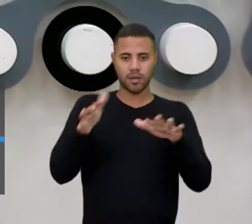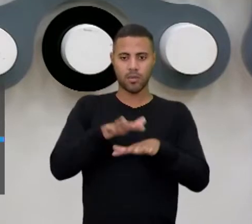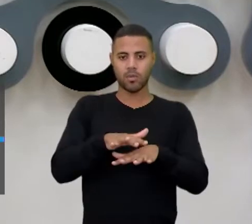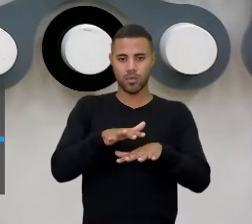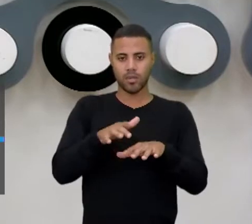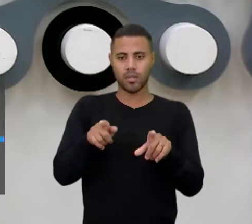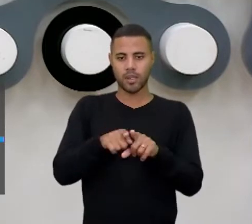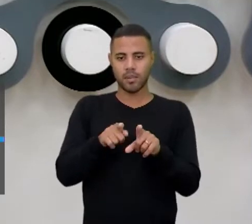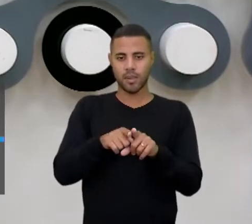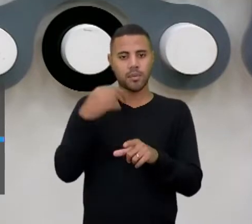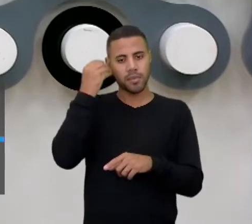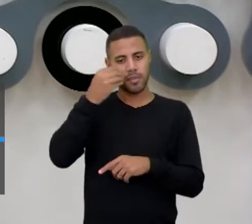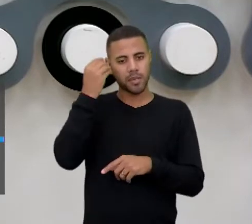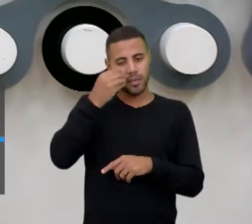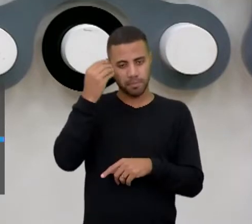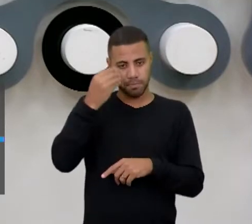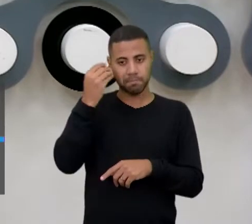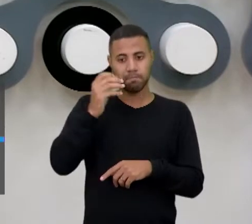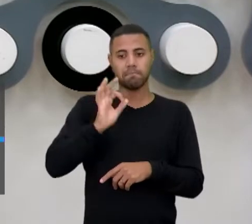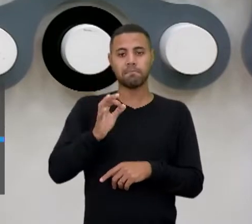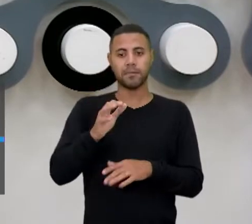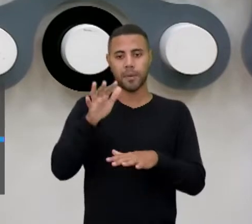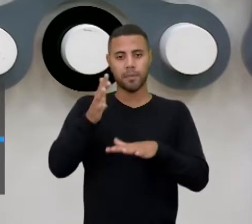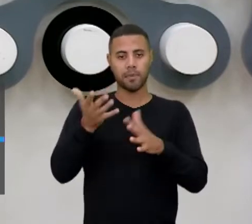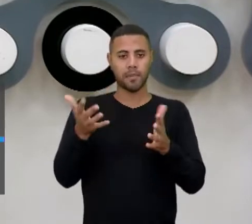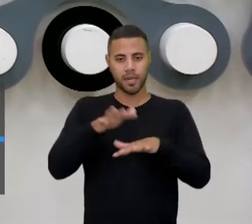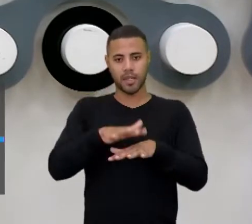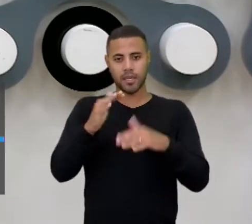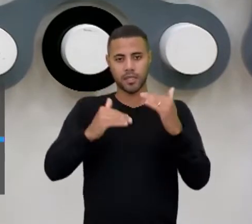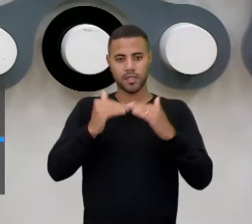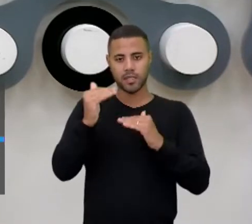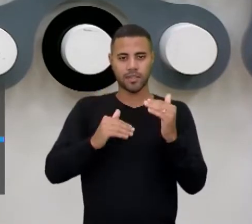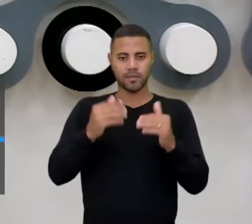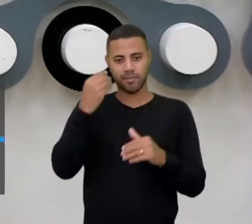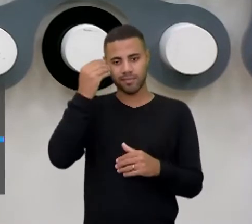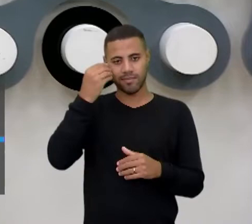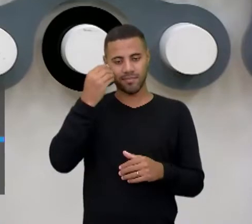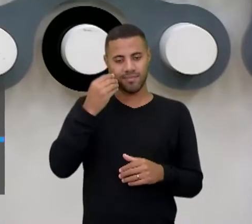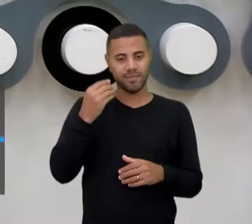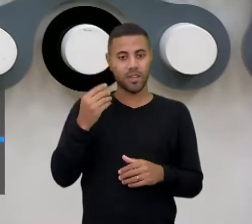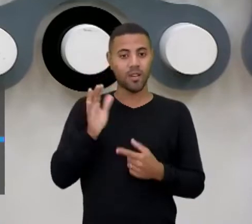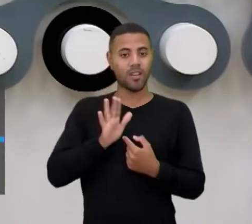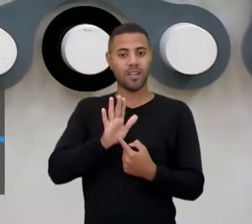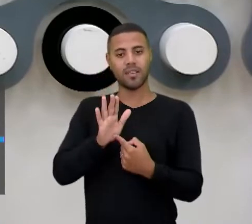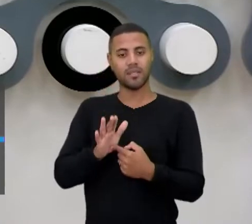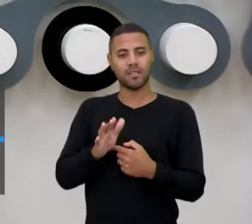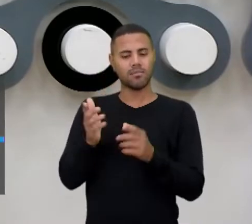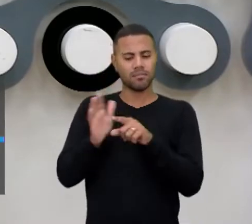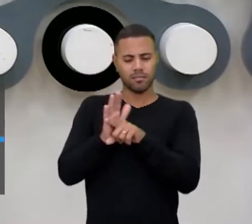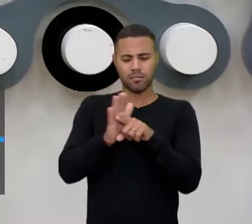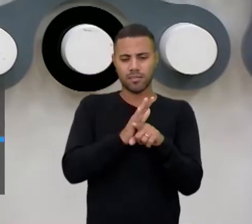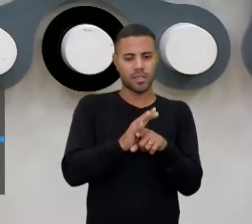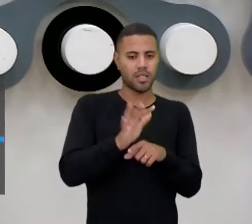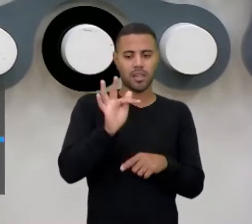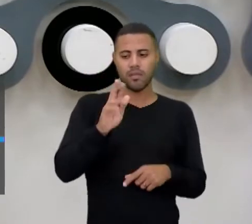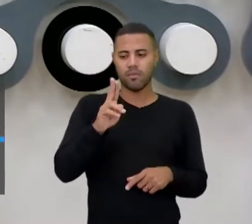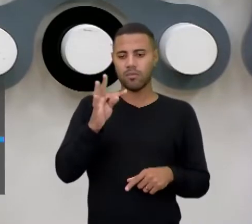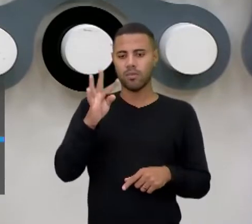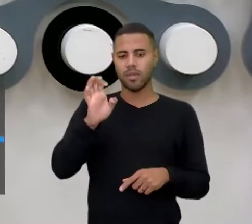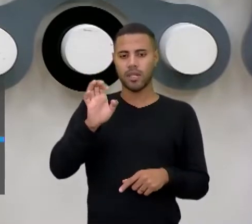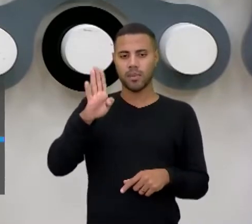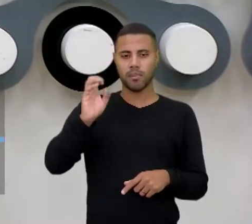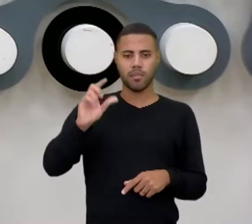e experimentação. Acho que é isso. Se eu errei, vocês me perdoem. Tá? Então, olha isso. Quando você busca, depois a palavra futebol, automaticamente já vem